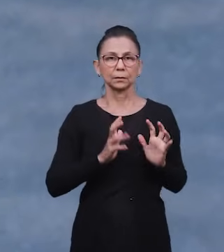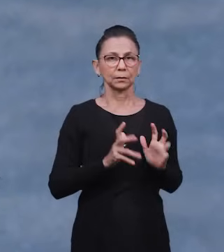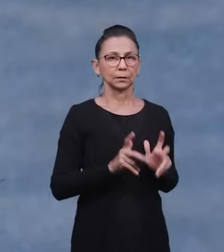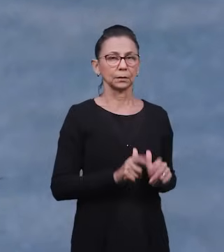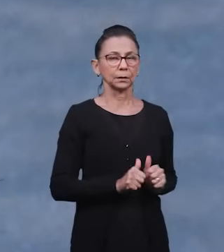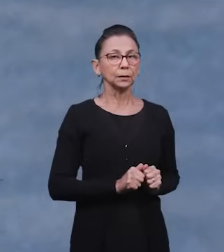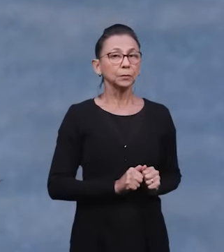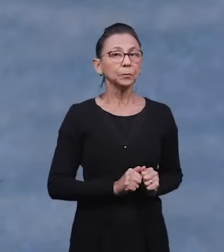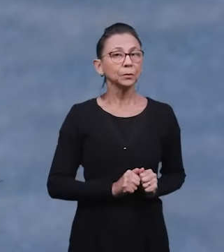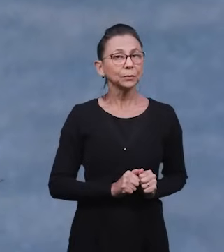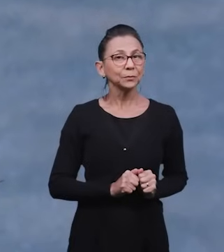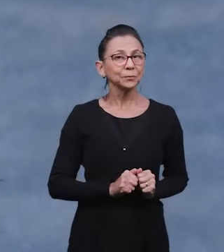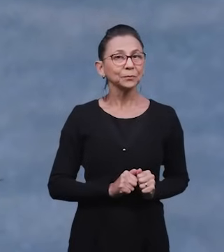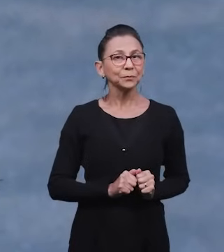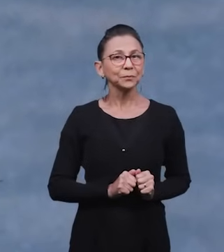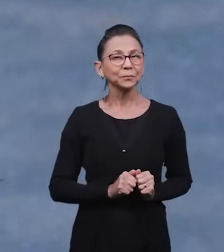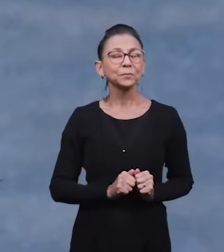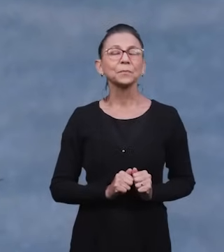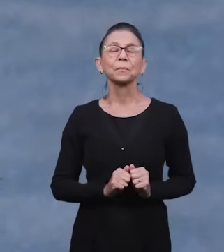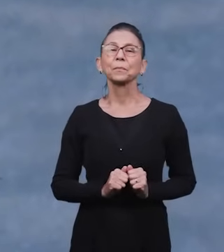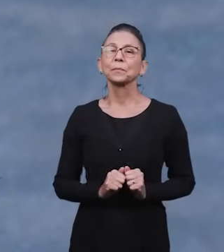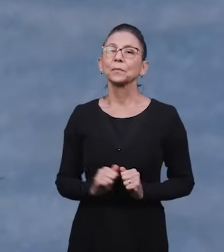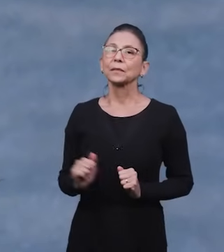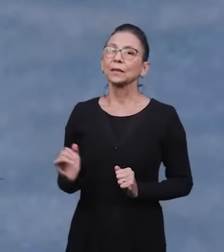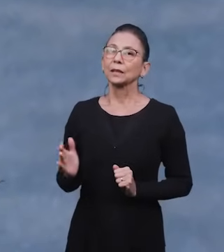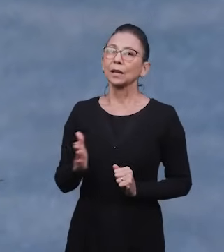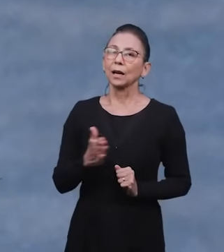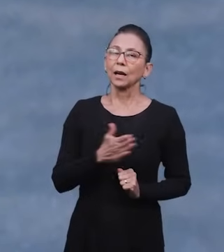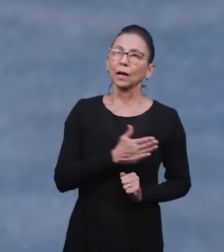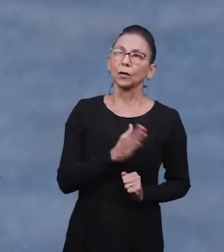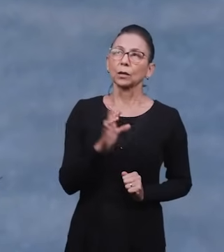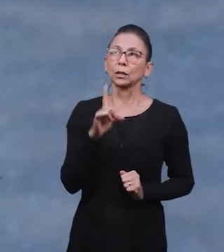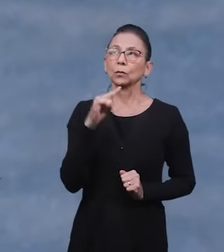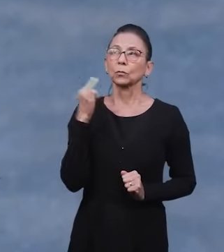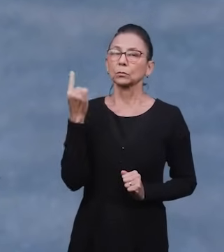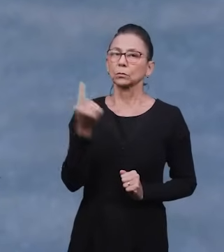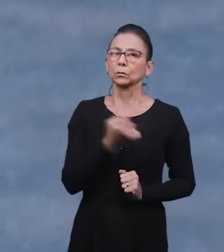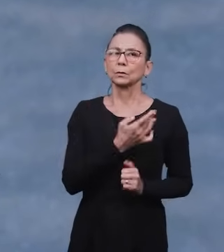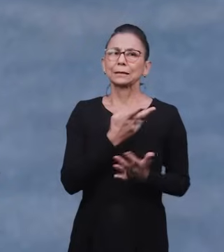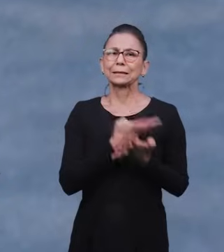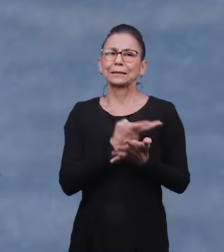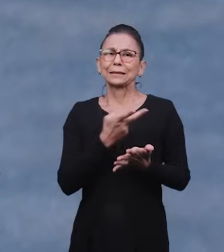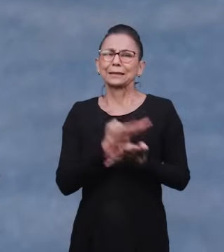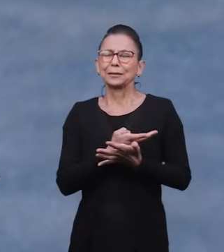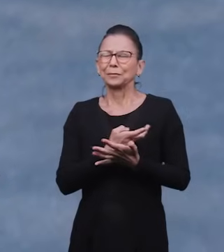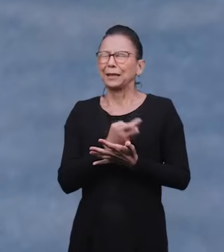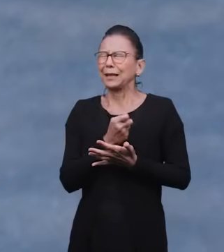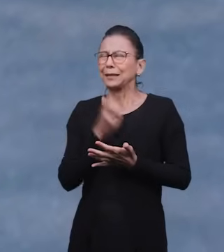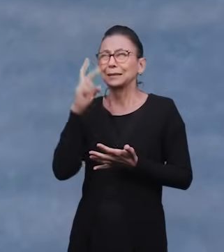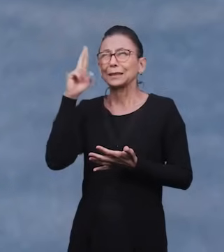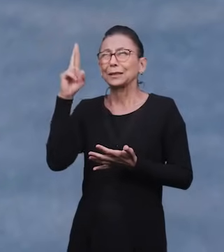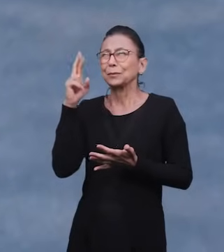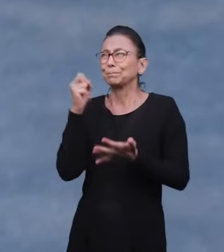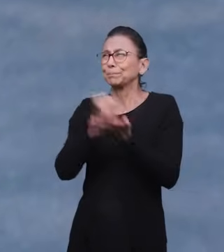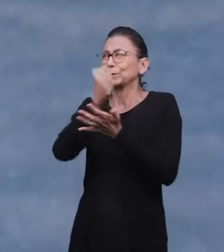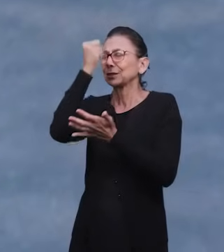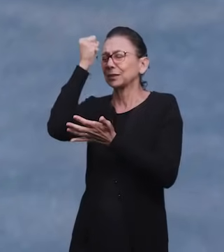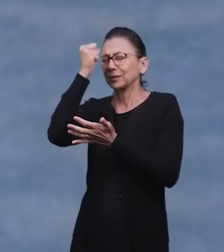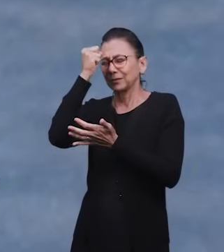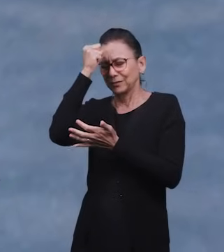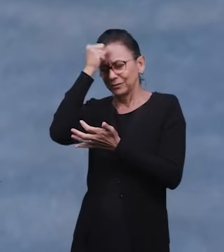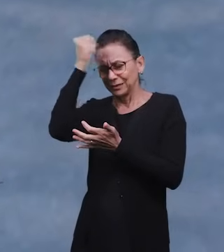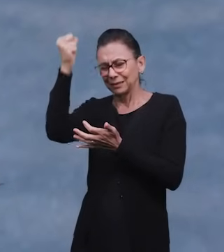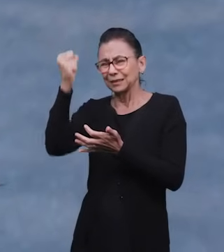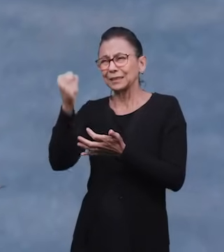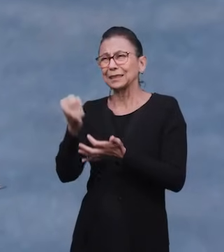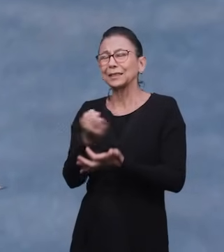quando nós já experimentamos ao Senhor, vivemos a experiência, como nós erramos, vem o arrependimento, Senhor, não podia ter feito isso.